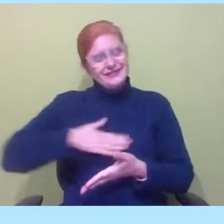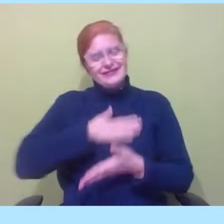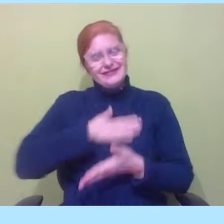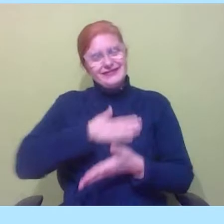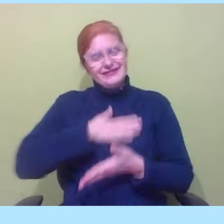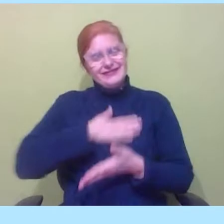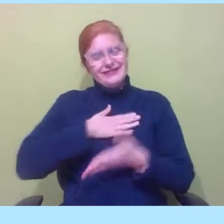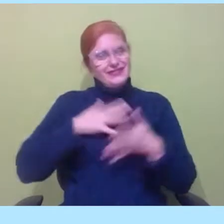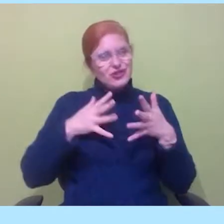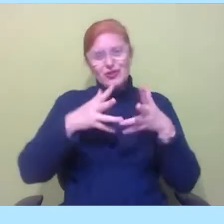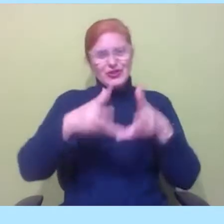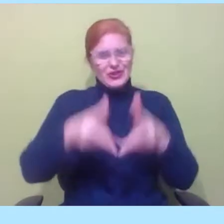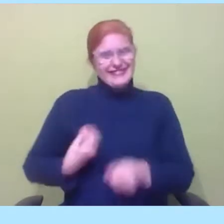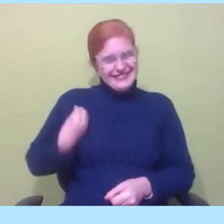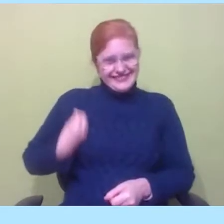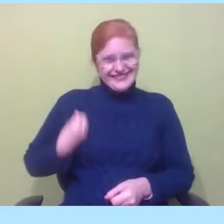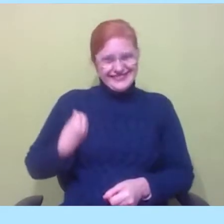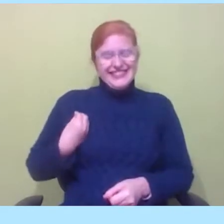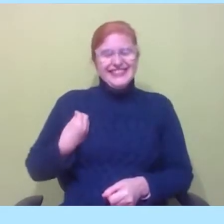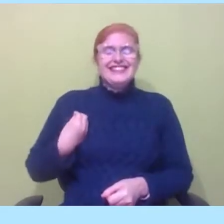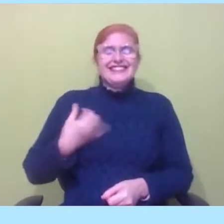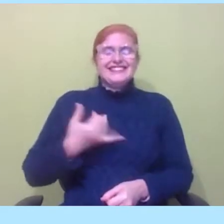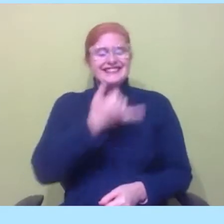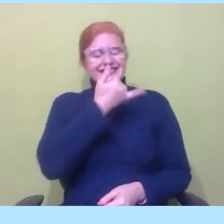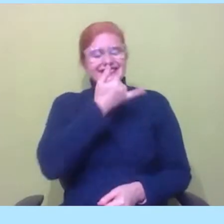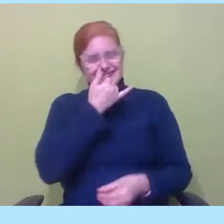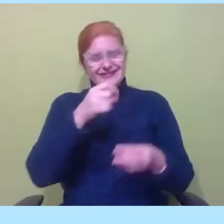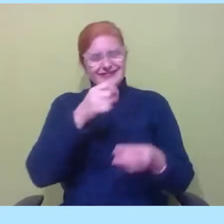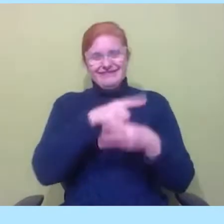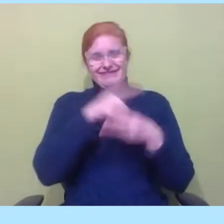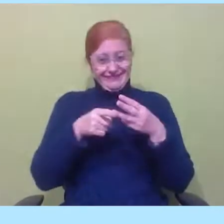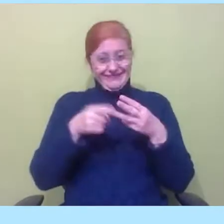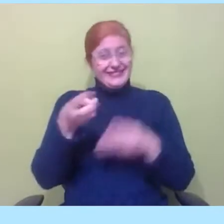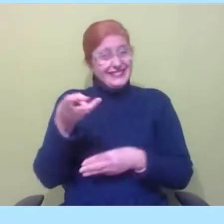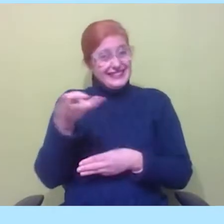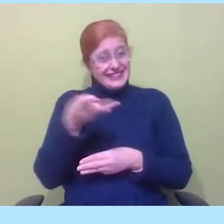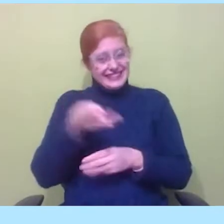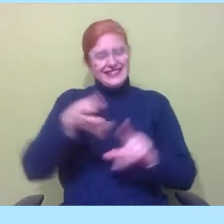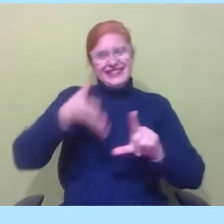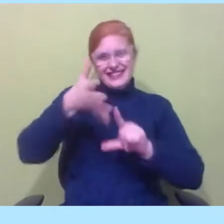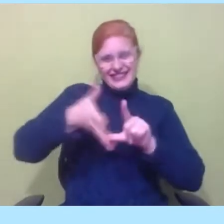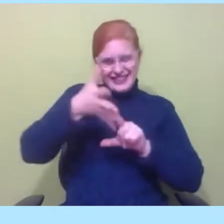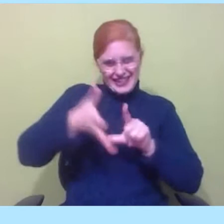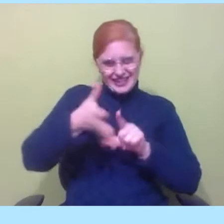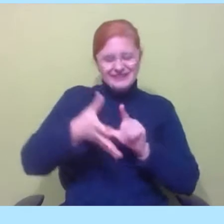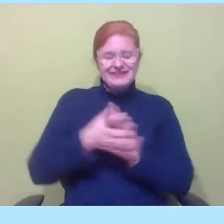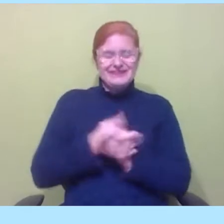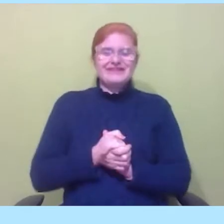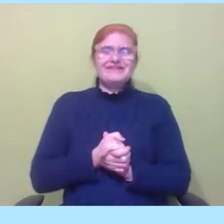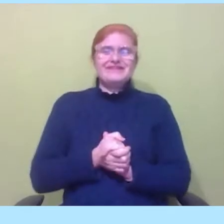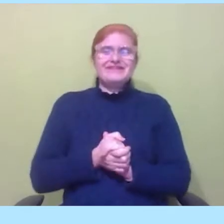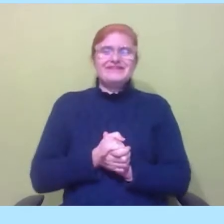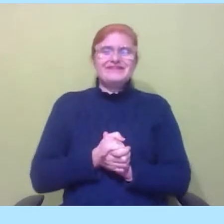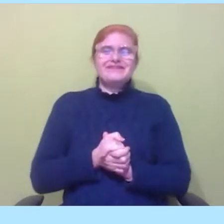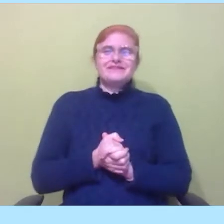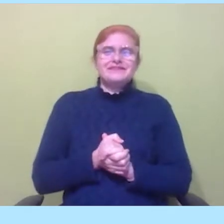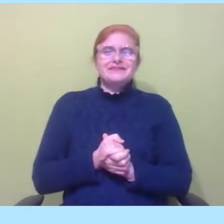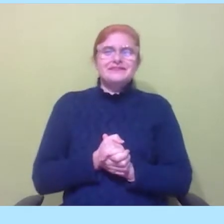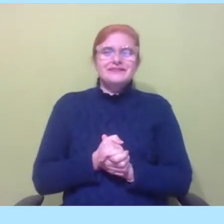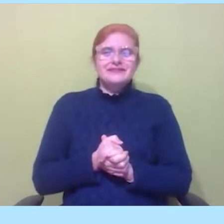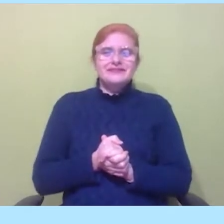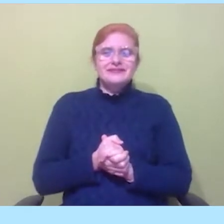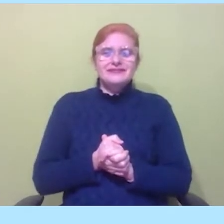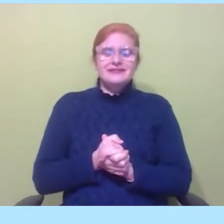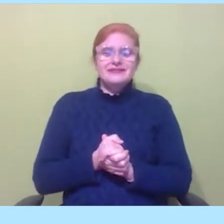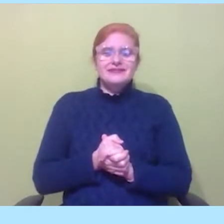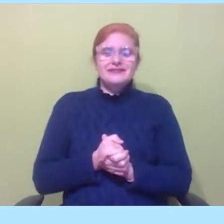É o terceiro, desculpa, gente. Aqui a pessoa. Exato, terceiro webinário. Prazer ter todas vocês